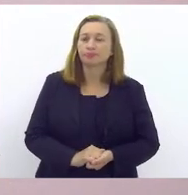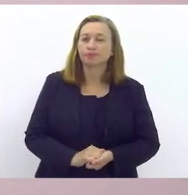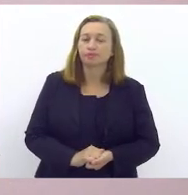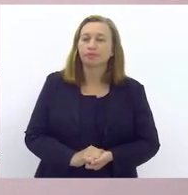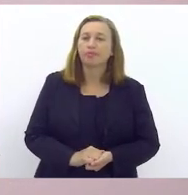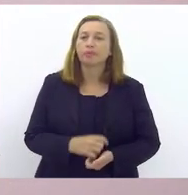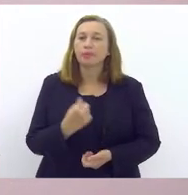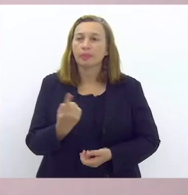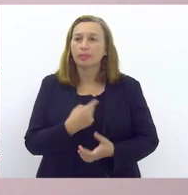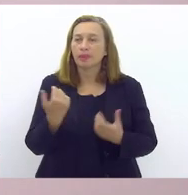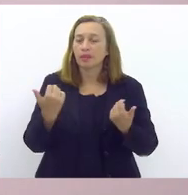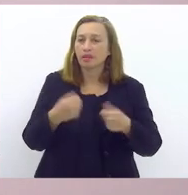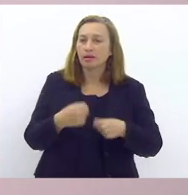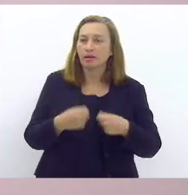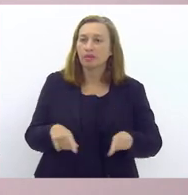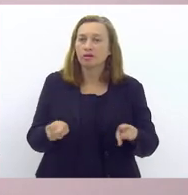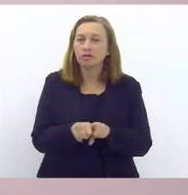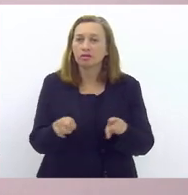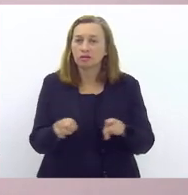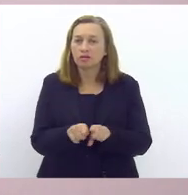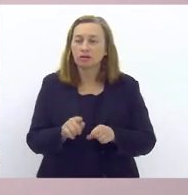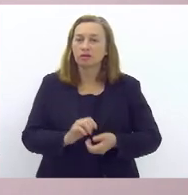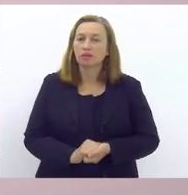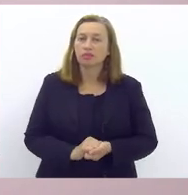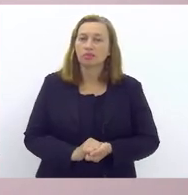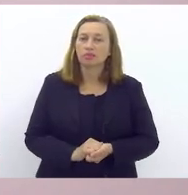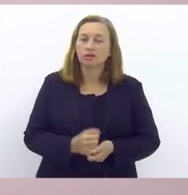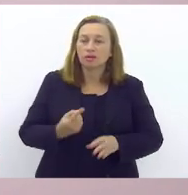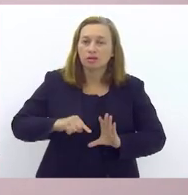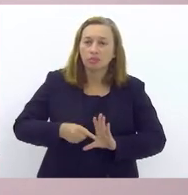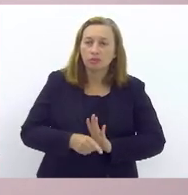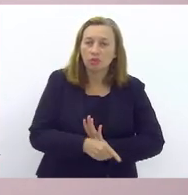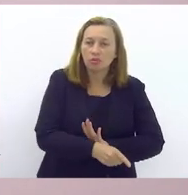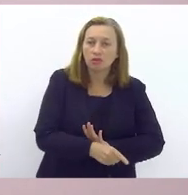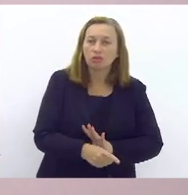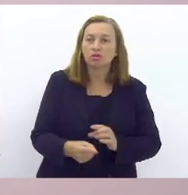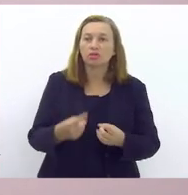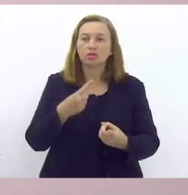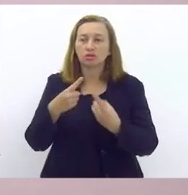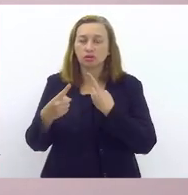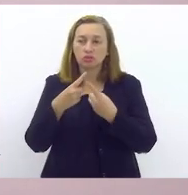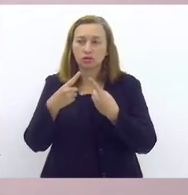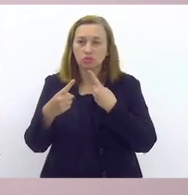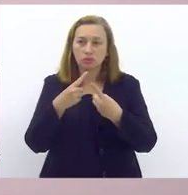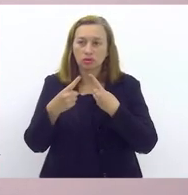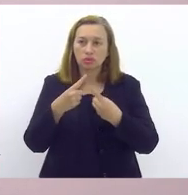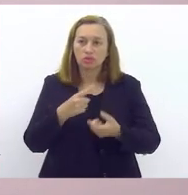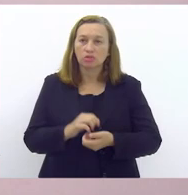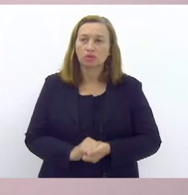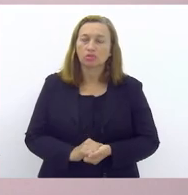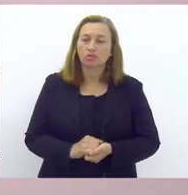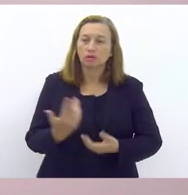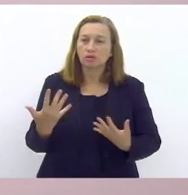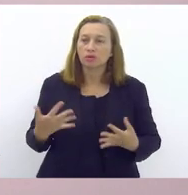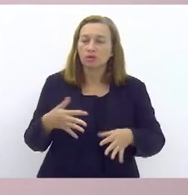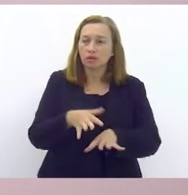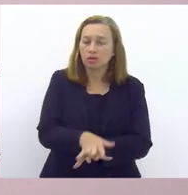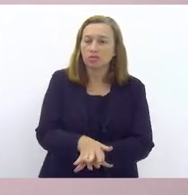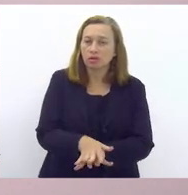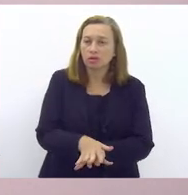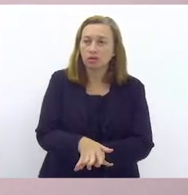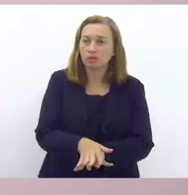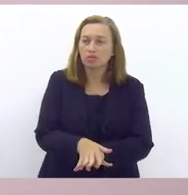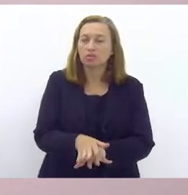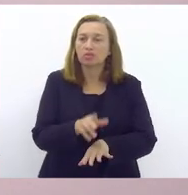Nós precisamos também abrir e aprofundar o debate sobre a inclusão dos agentes